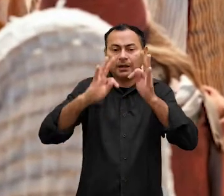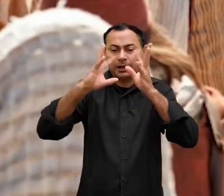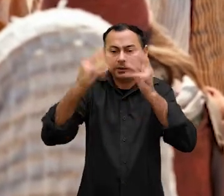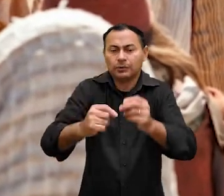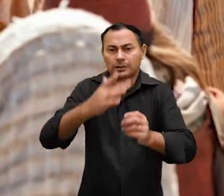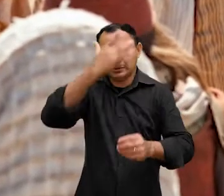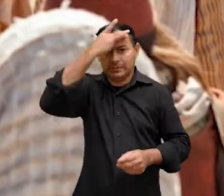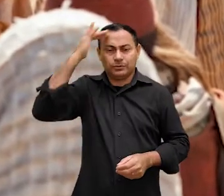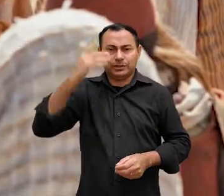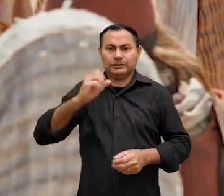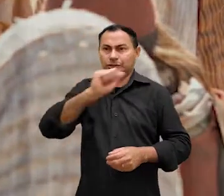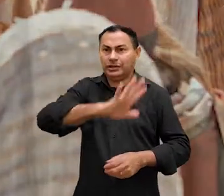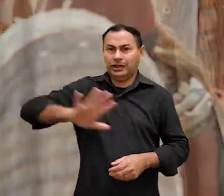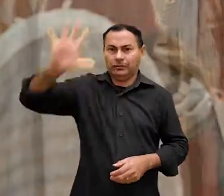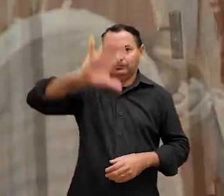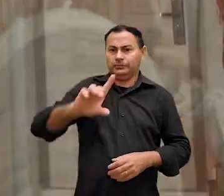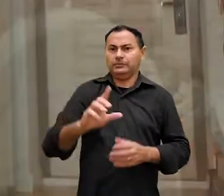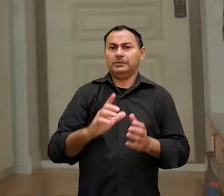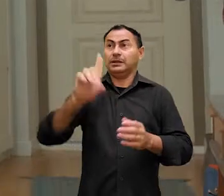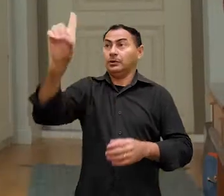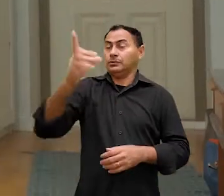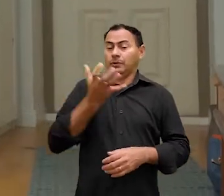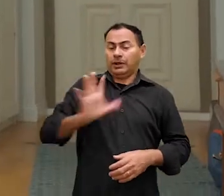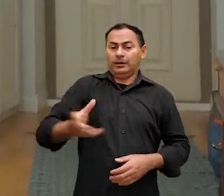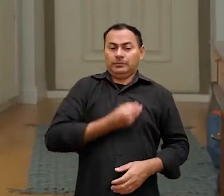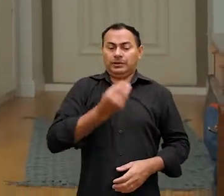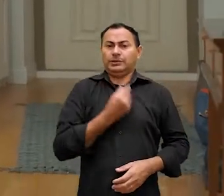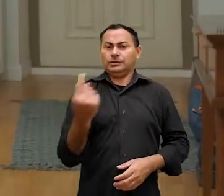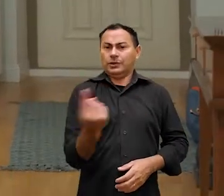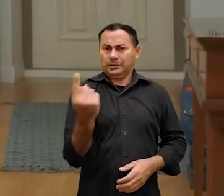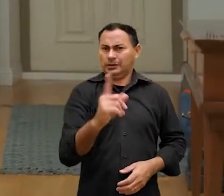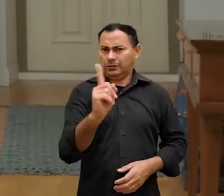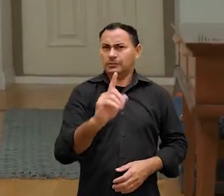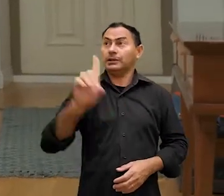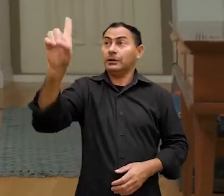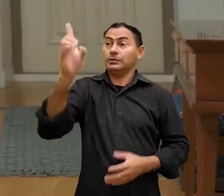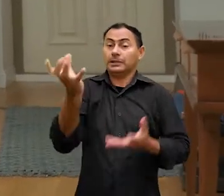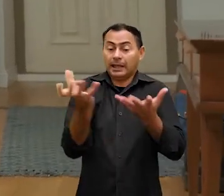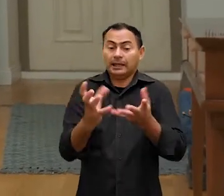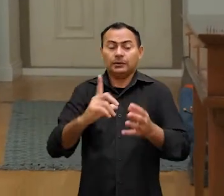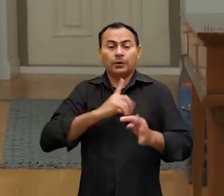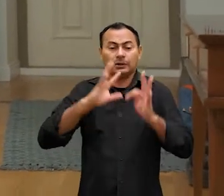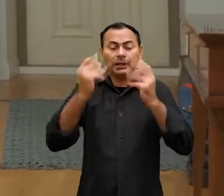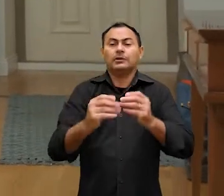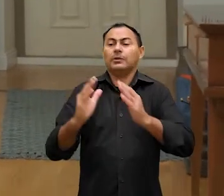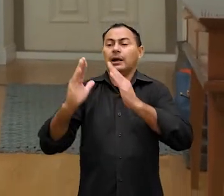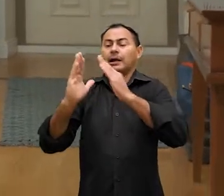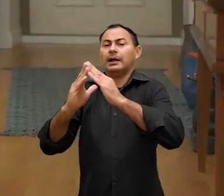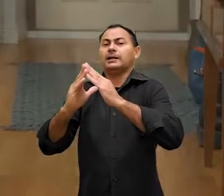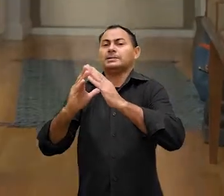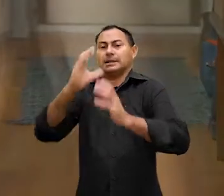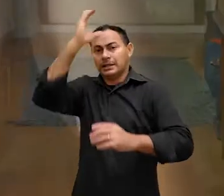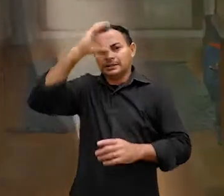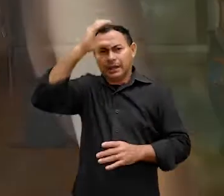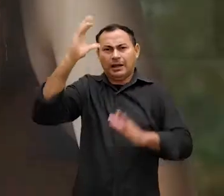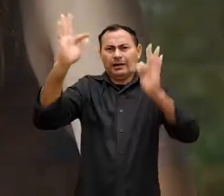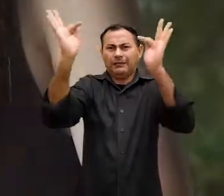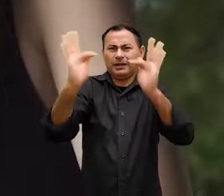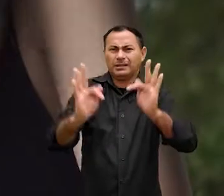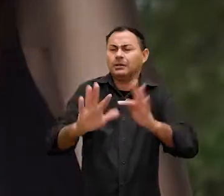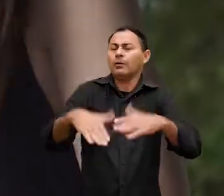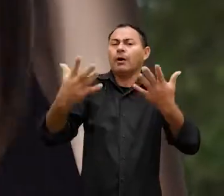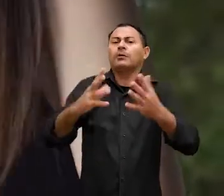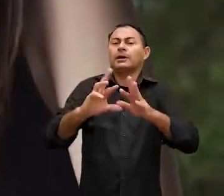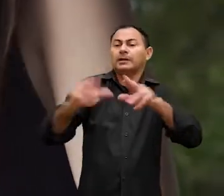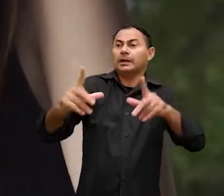todo ser humano em geral. Deus não quer que as pessoas vivam sós. Deus quer que todos tenham um lar cristão feliz. Qual é a diferença